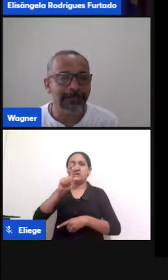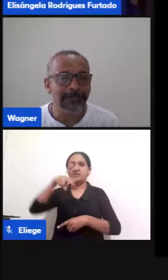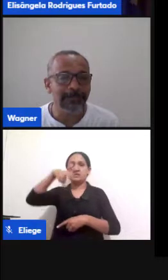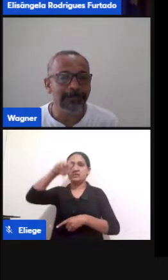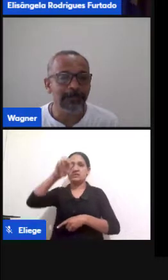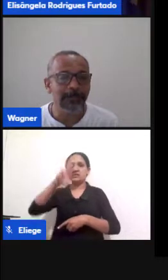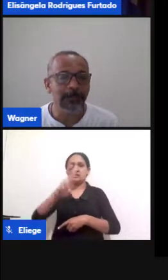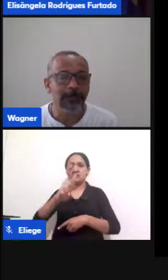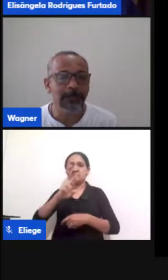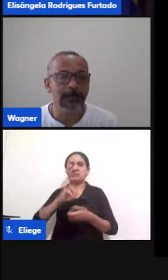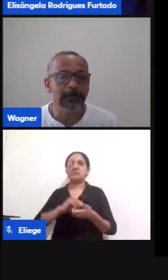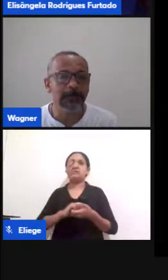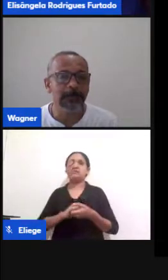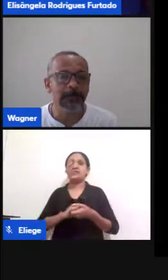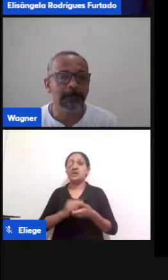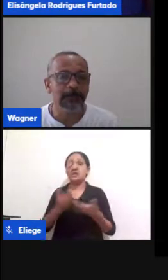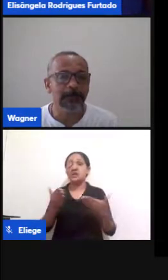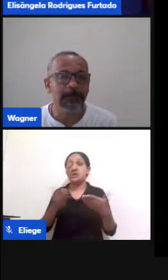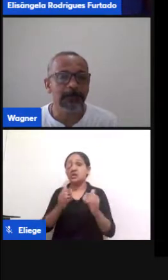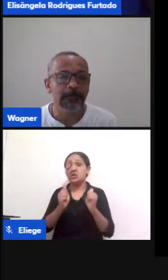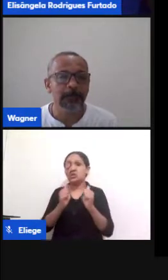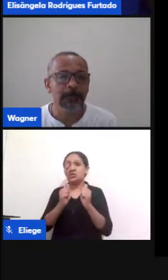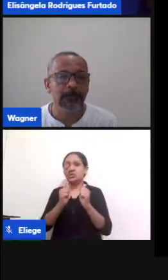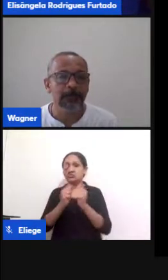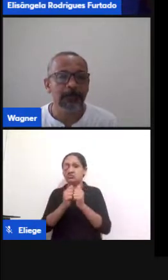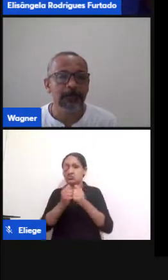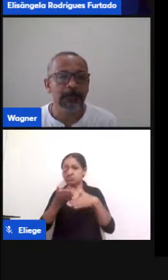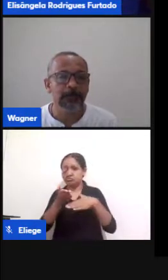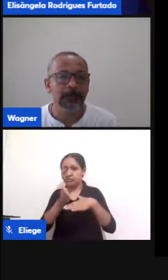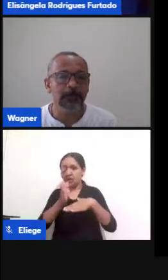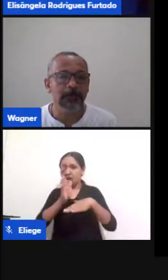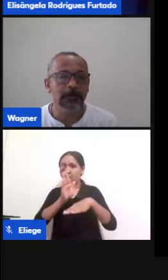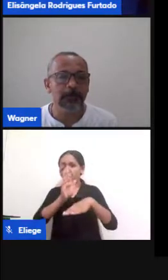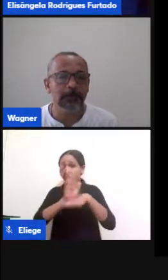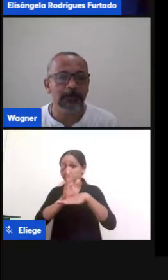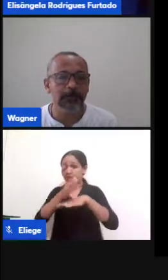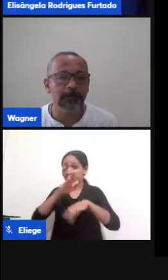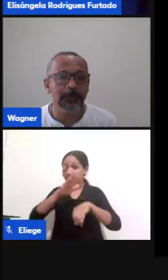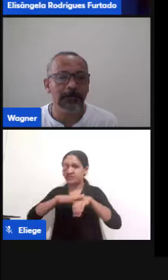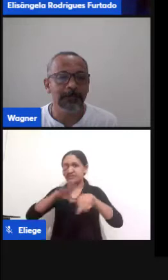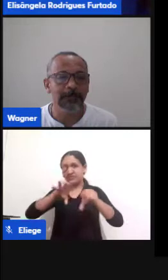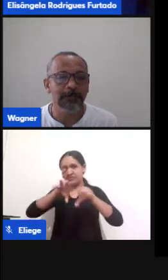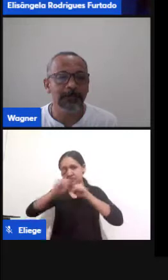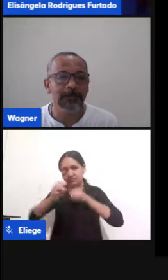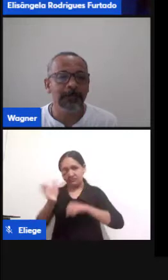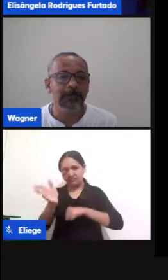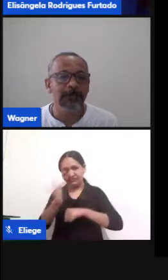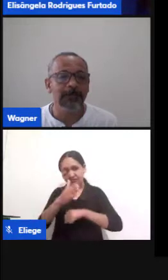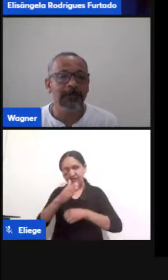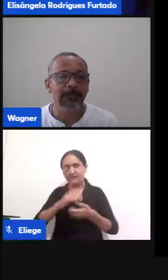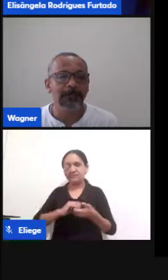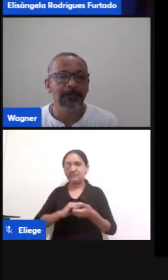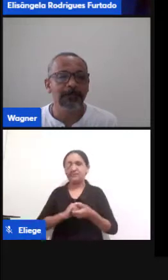que está aqui para contribuir com mais essa formação. Vamos lá? Próximo slide.